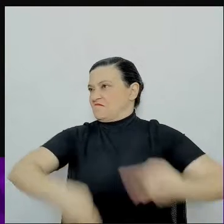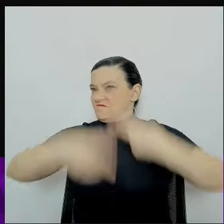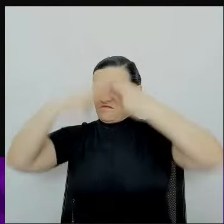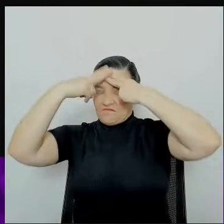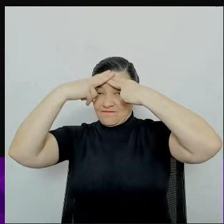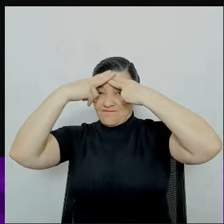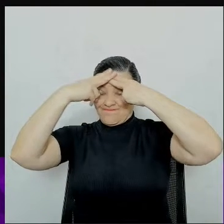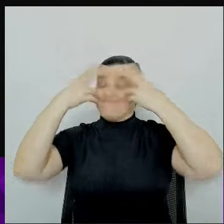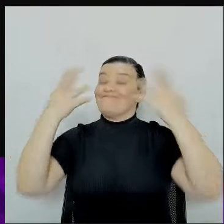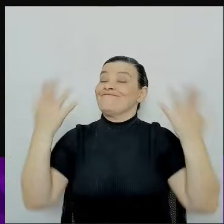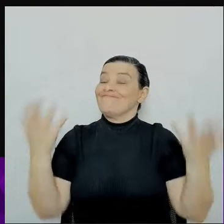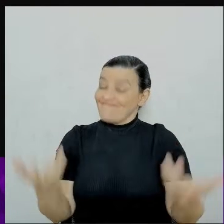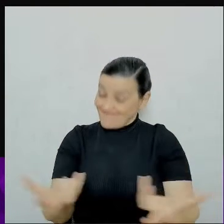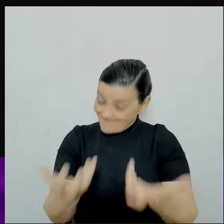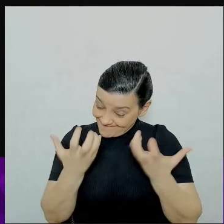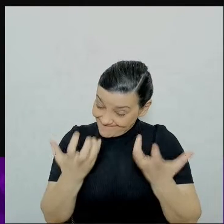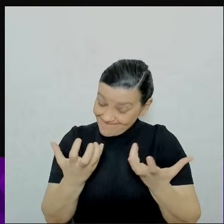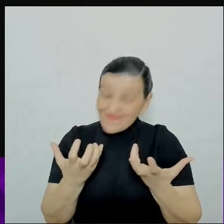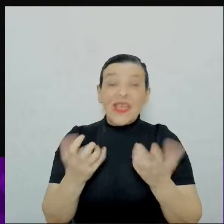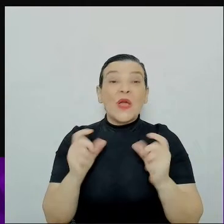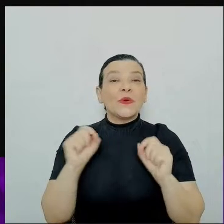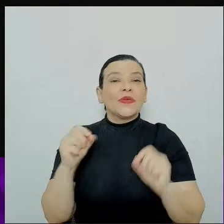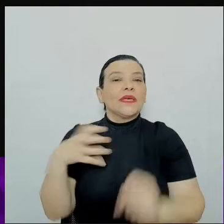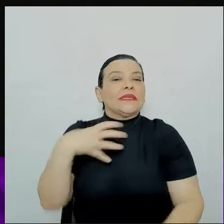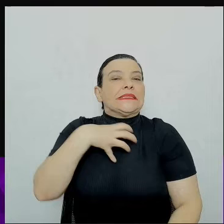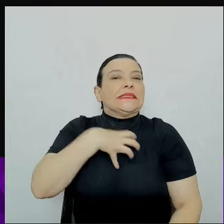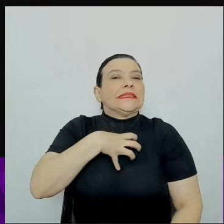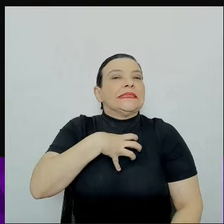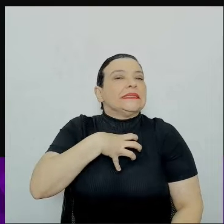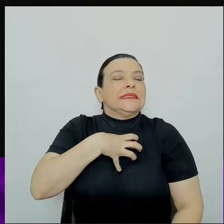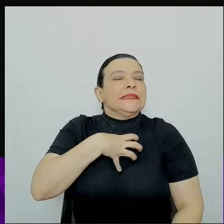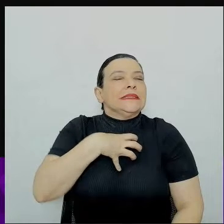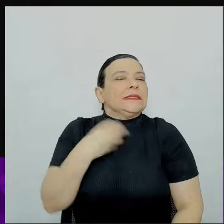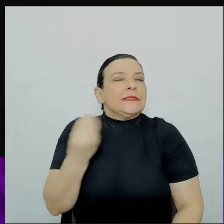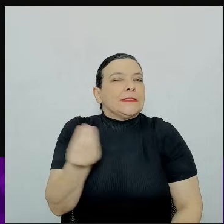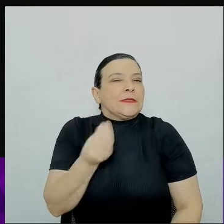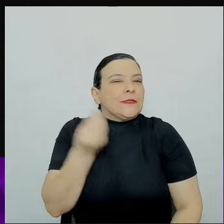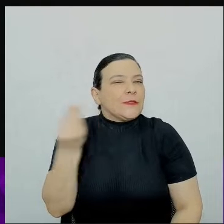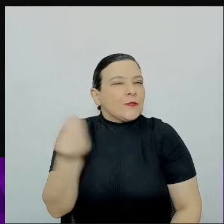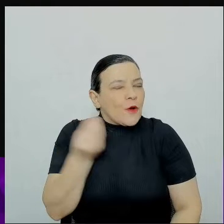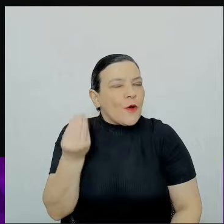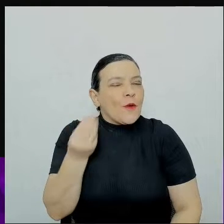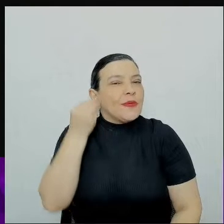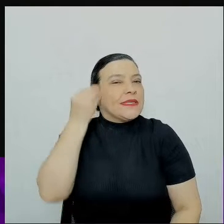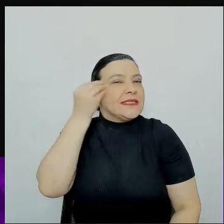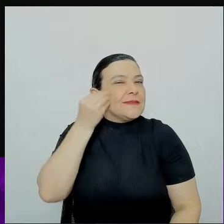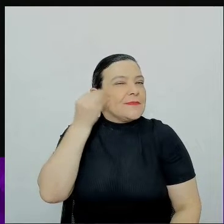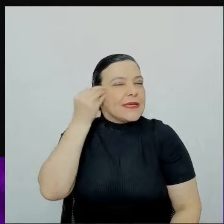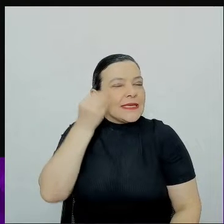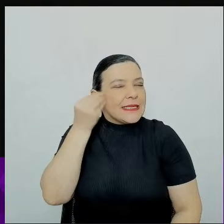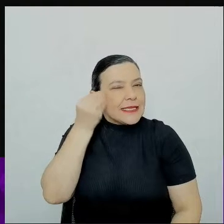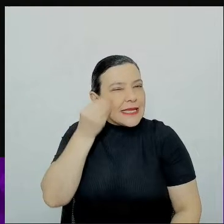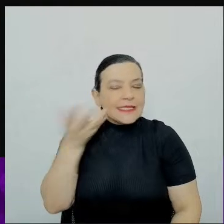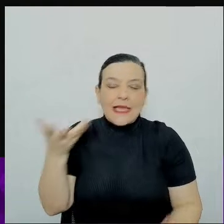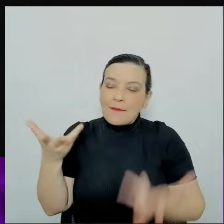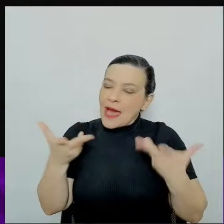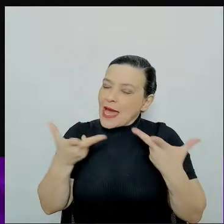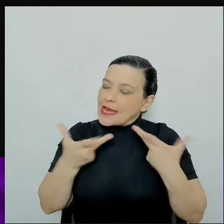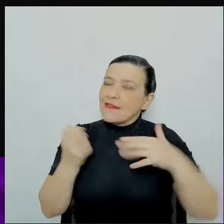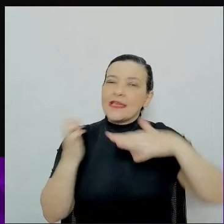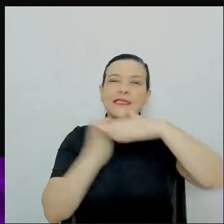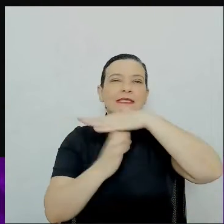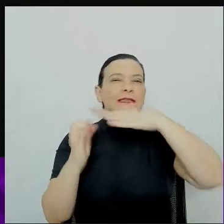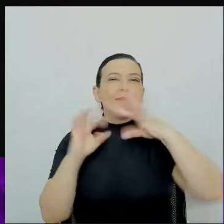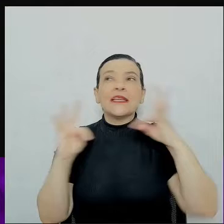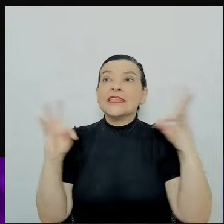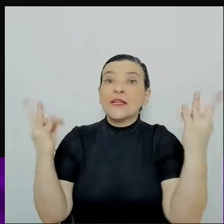a gente quer esse sentimento de ter uma experiência só, mesmo com muitas empresas. O que eu acabei de falar,